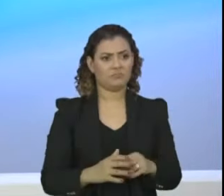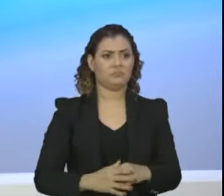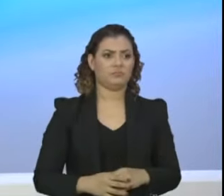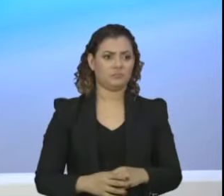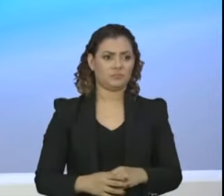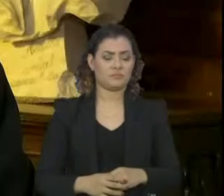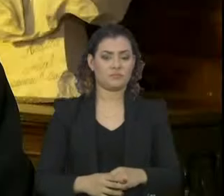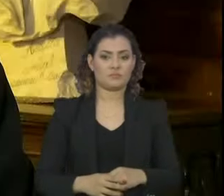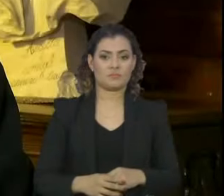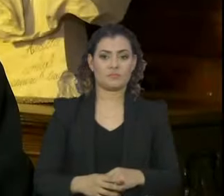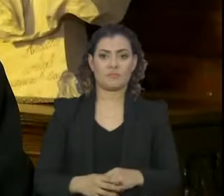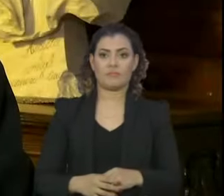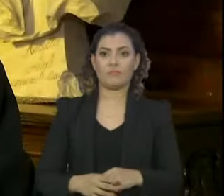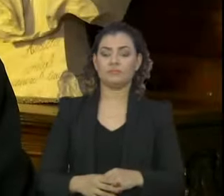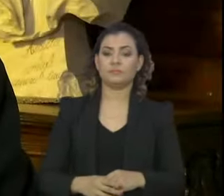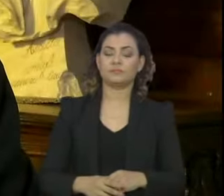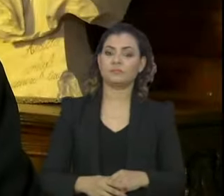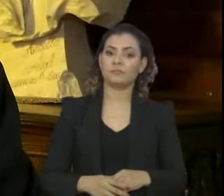ir